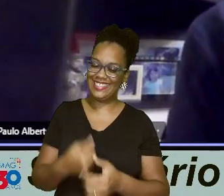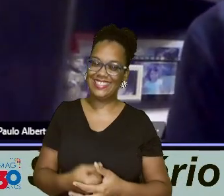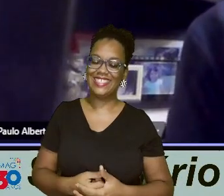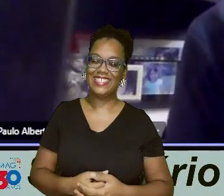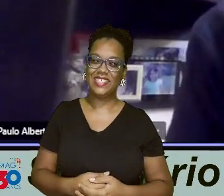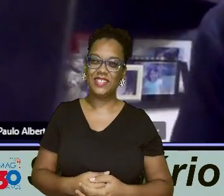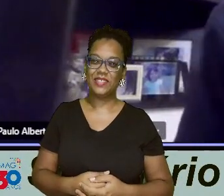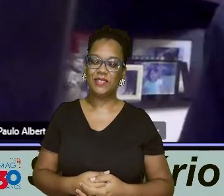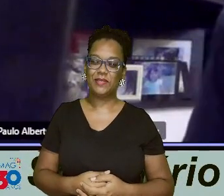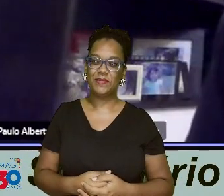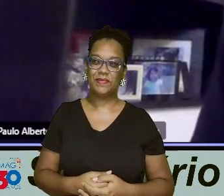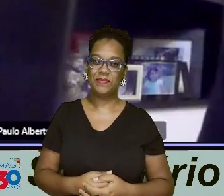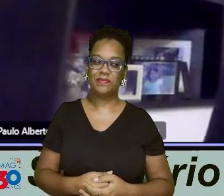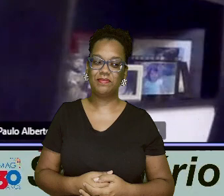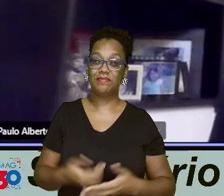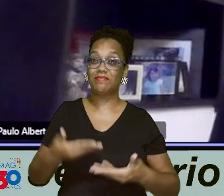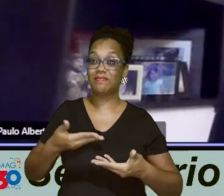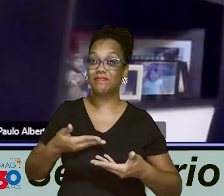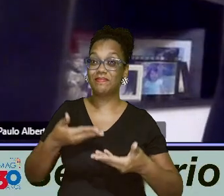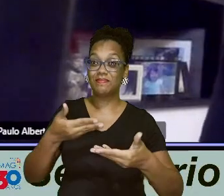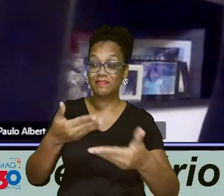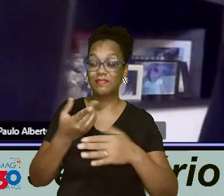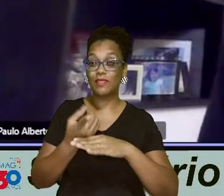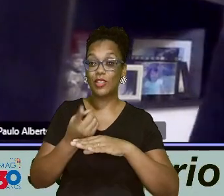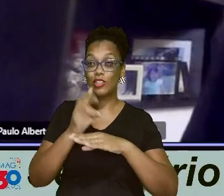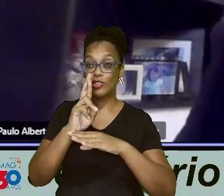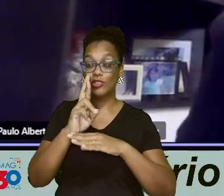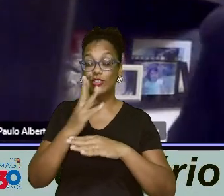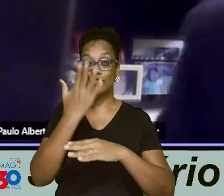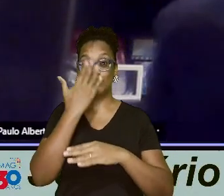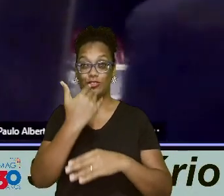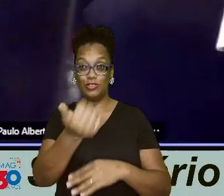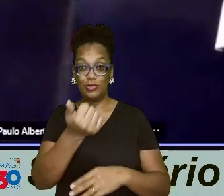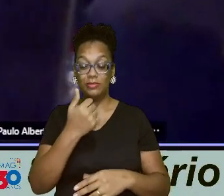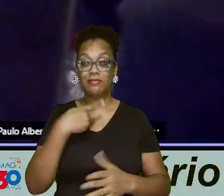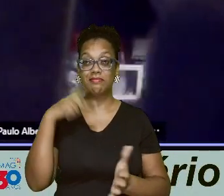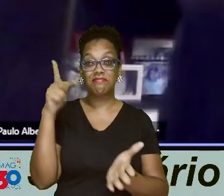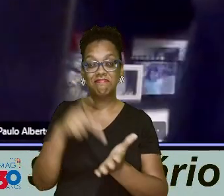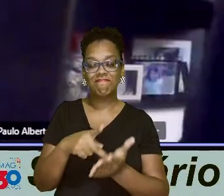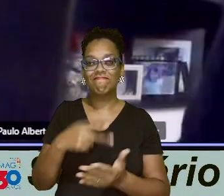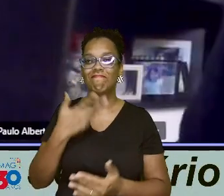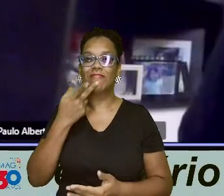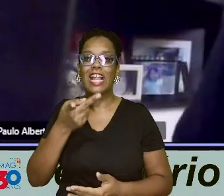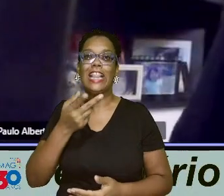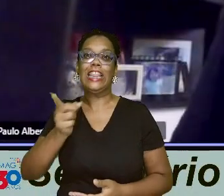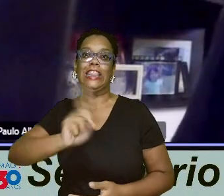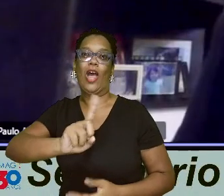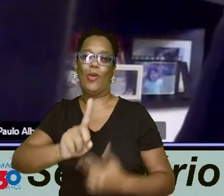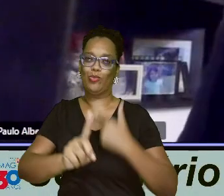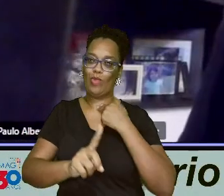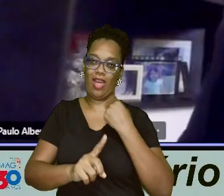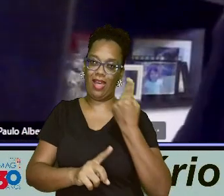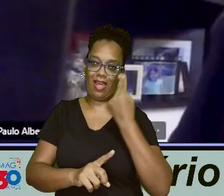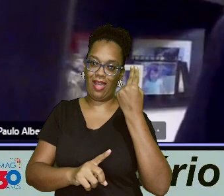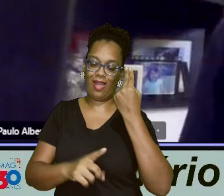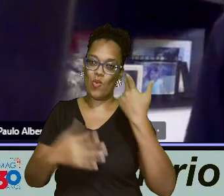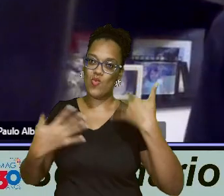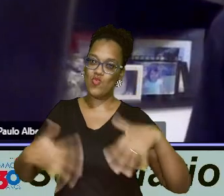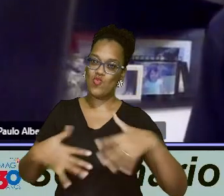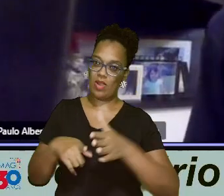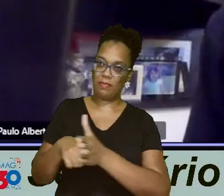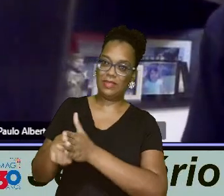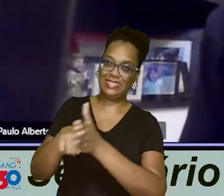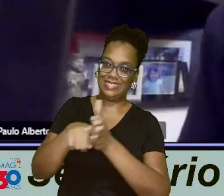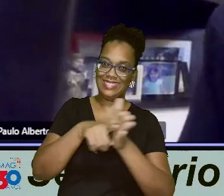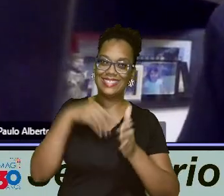e o convite que o Dr. Nader me fez realmente foi irrecusável, tendo em vista a envergadura dessa pesquisa empírica, né,